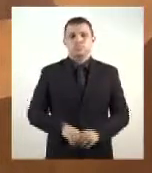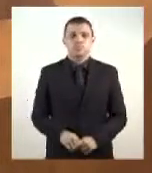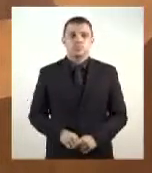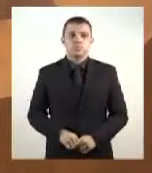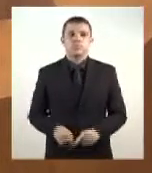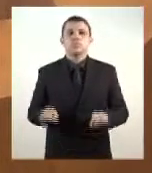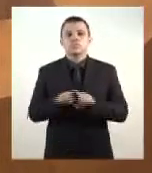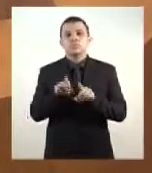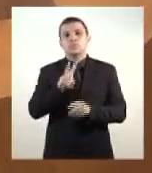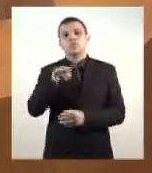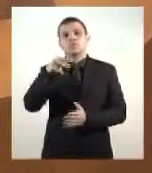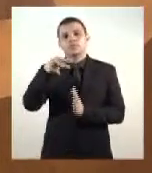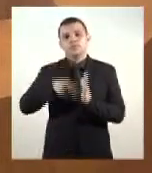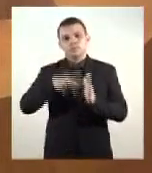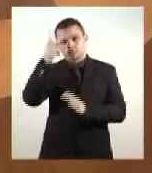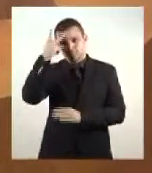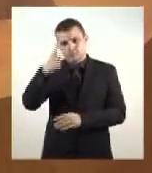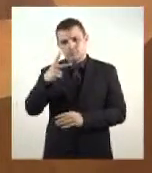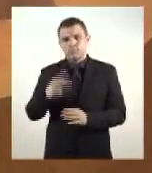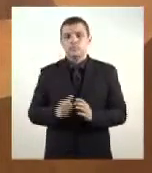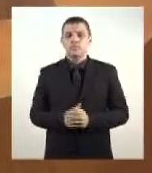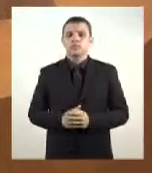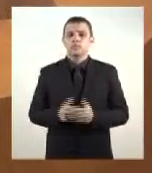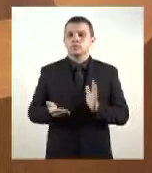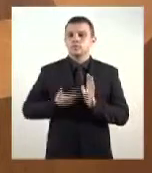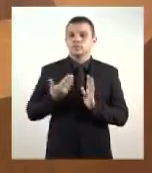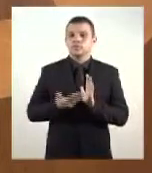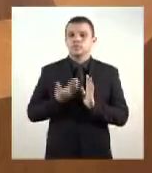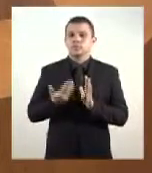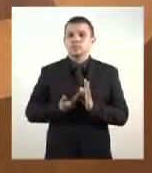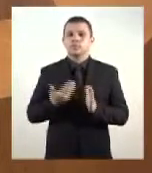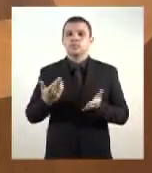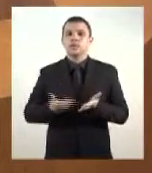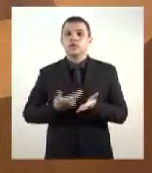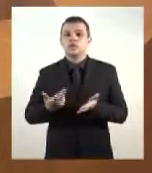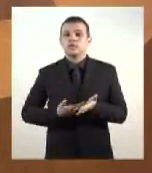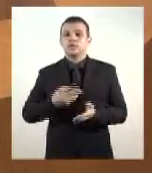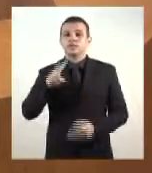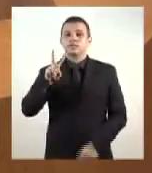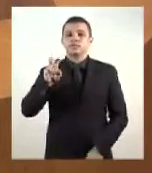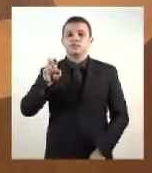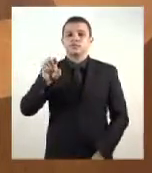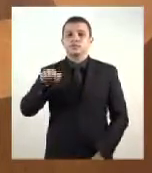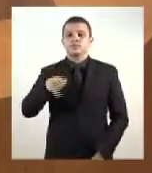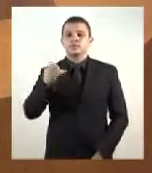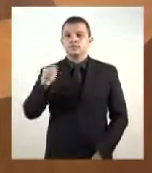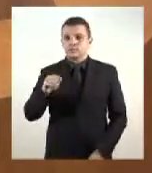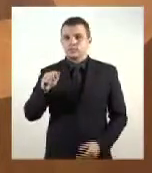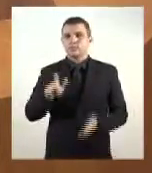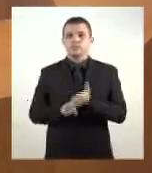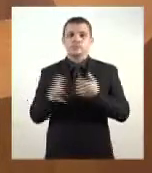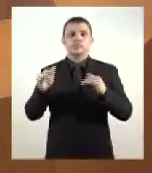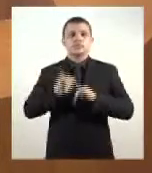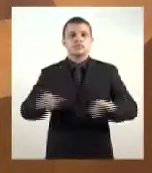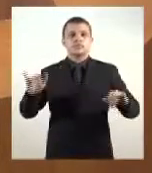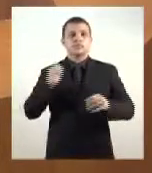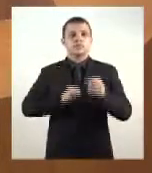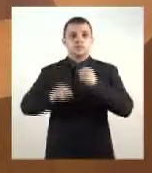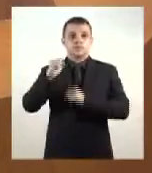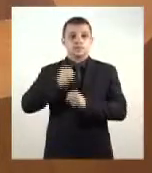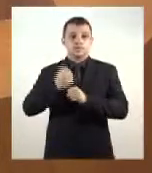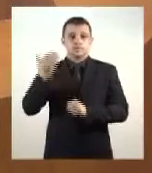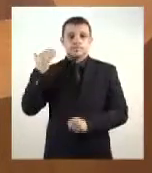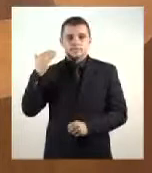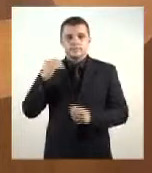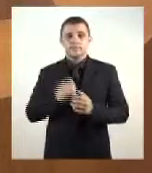uma matéria da revista Veja, que foi publicada ainda no ano passado, sobre o